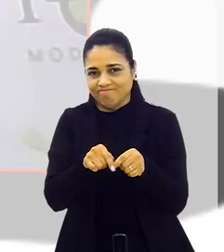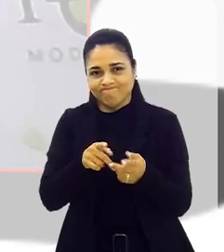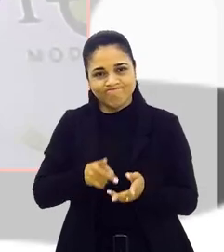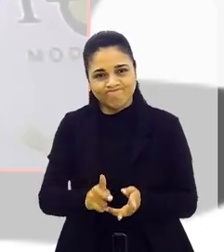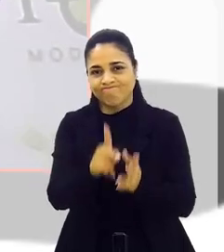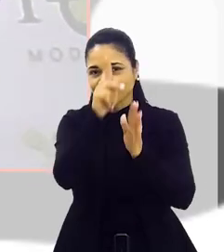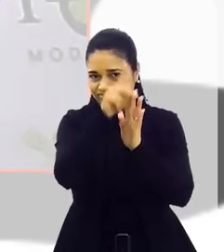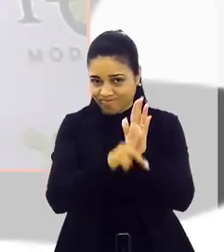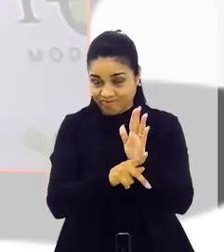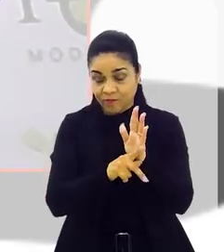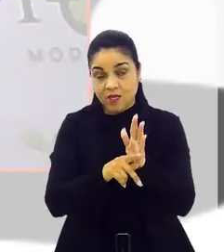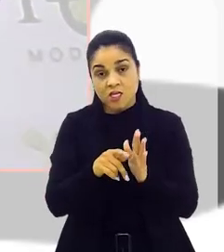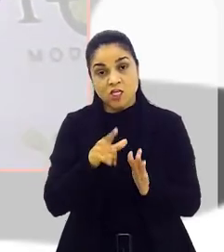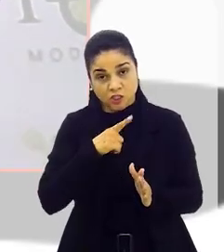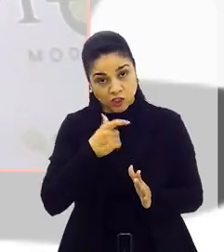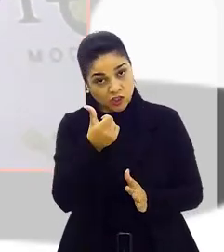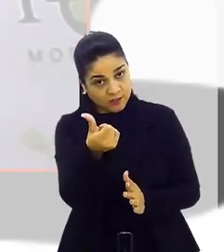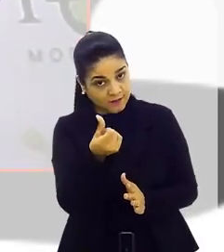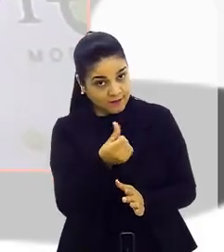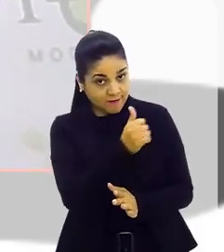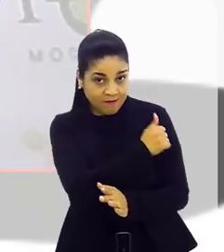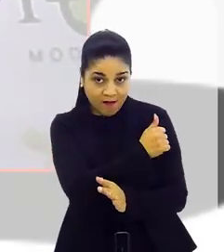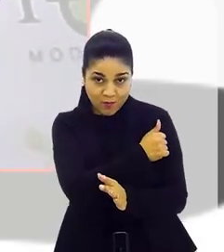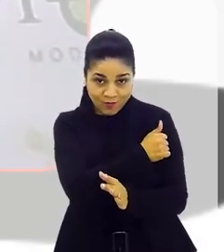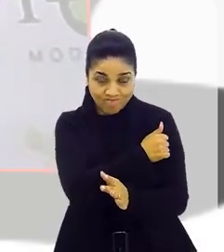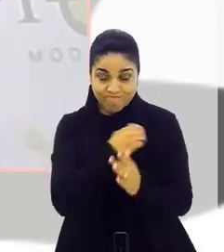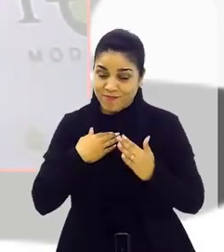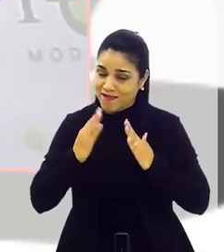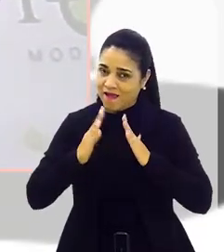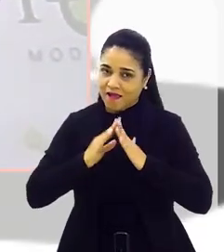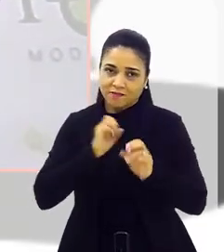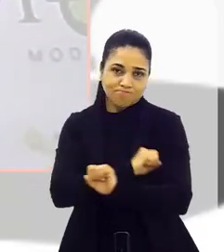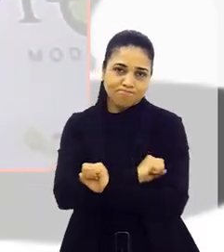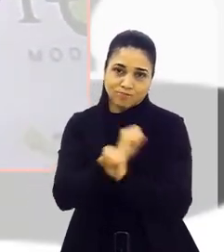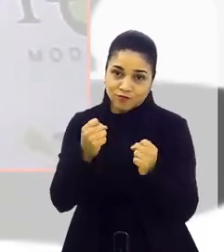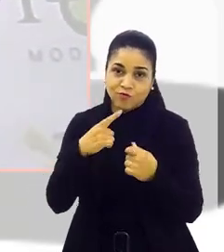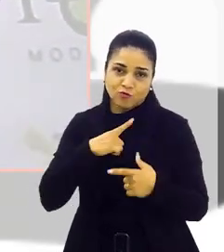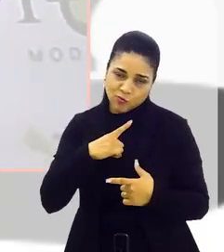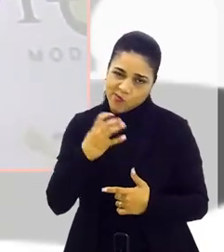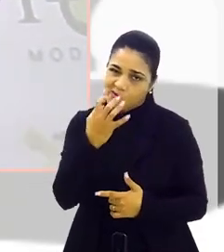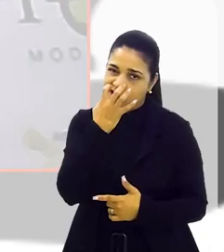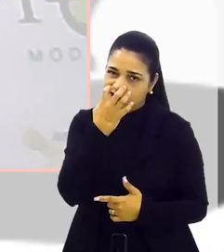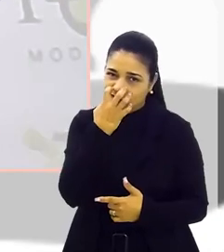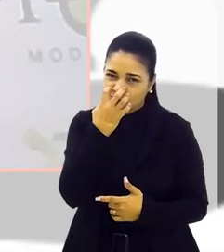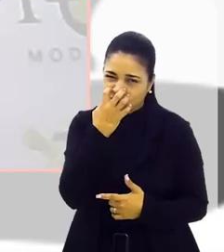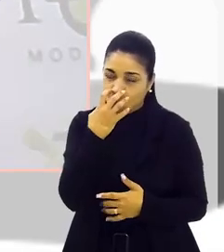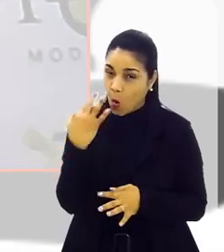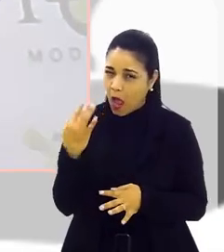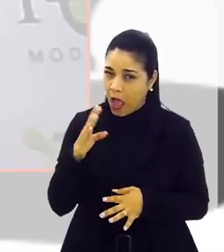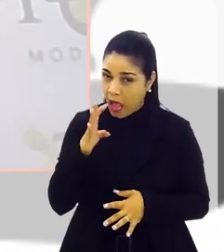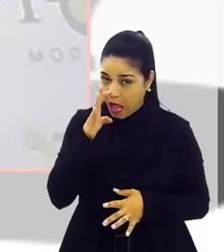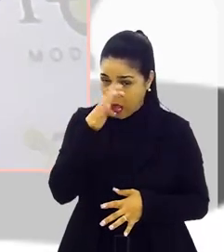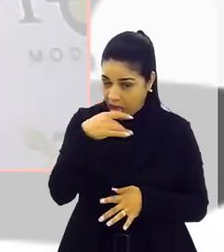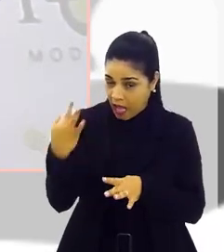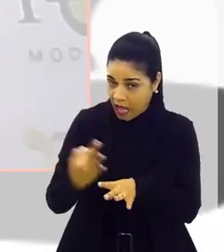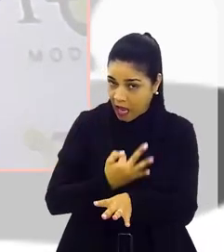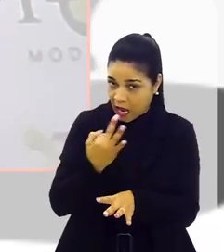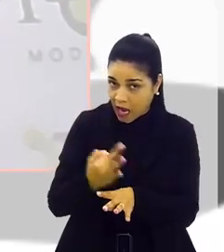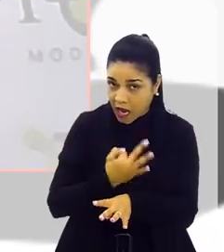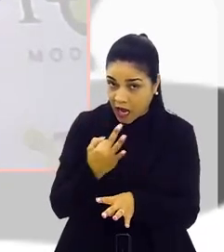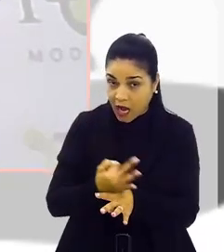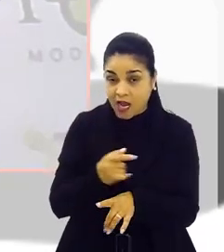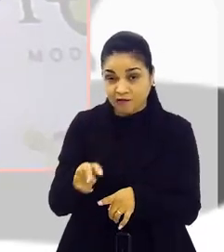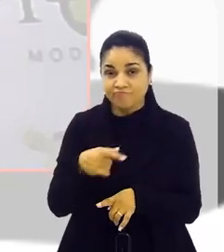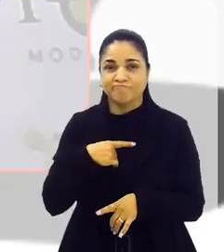com o projeto. E mesmo com os 16, a varanda da minha casa não comportava mais, porque eu tenho um cachorrinho que é danado da